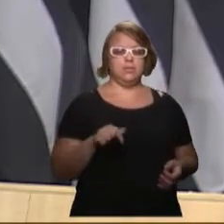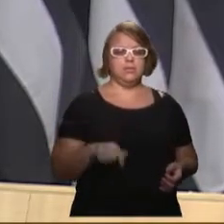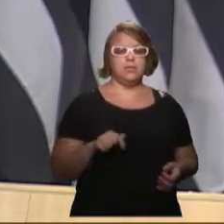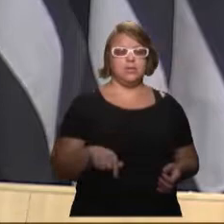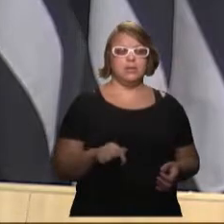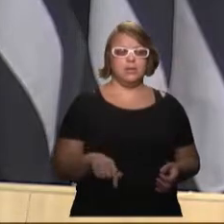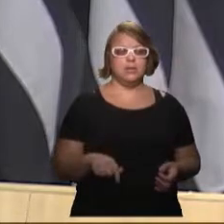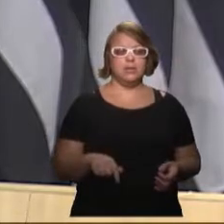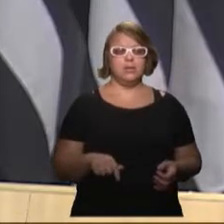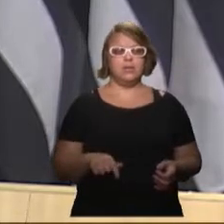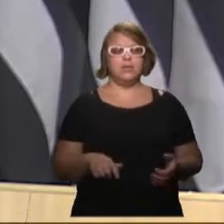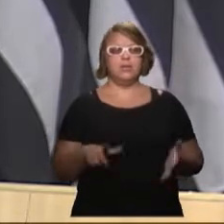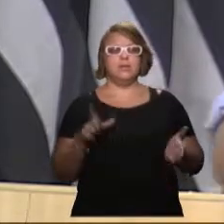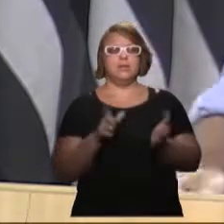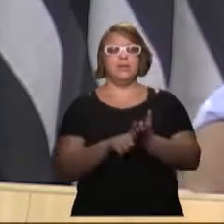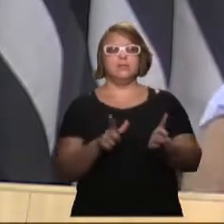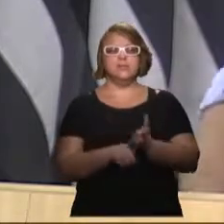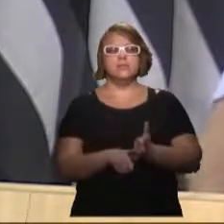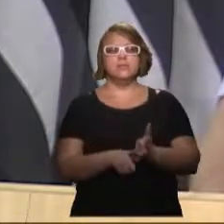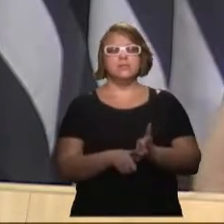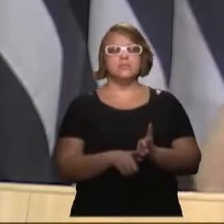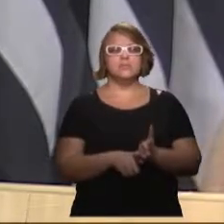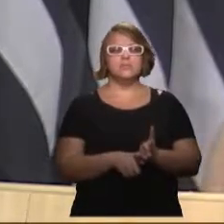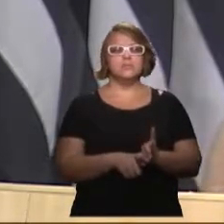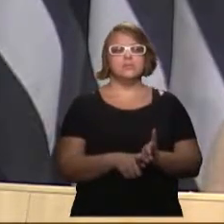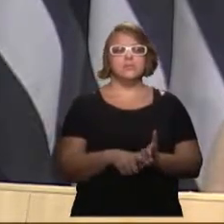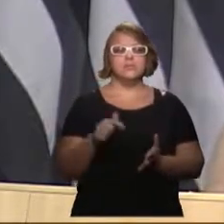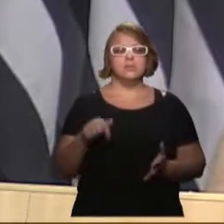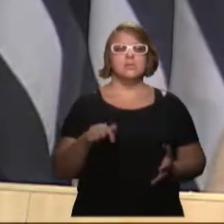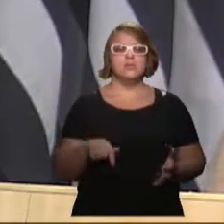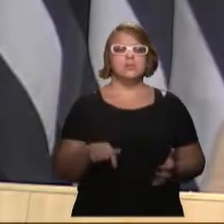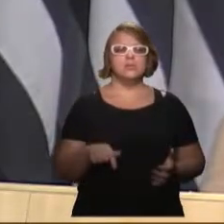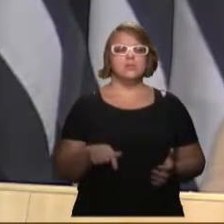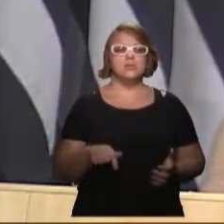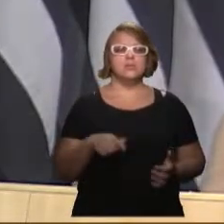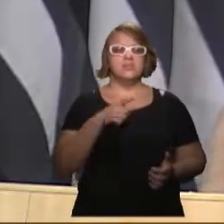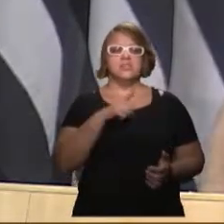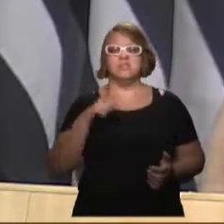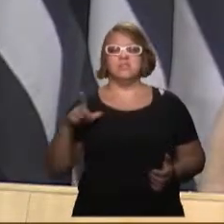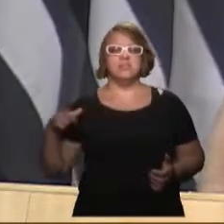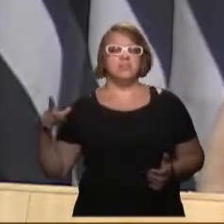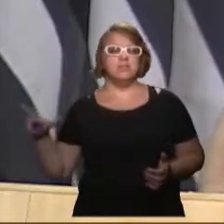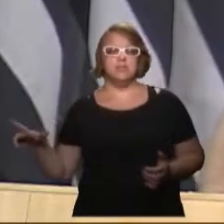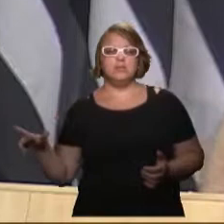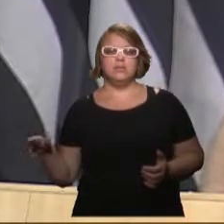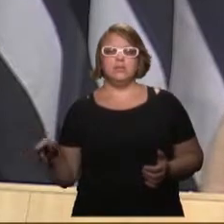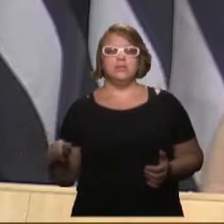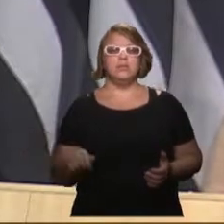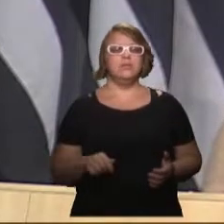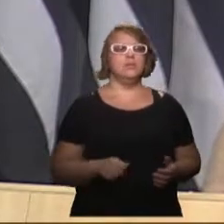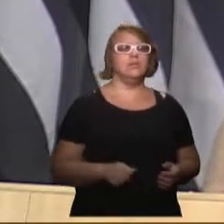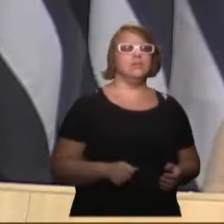não é contábil. Nós não temos condições de contabilizar se de fato